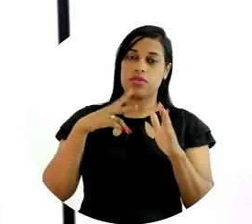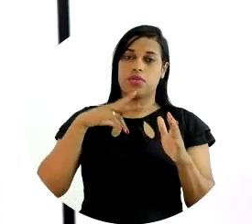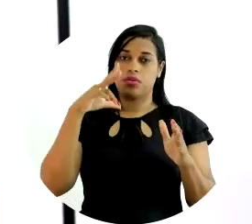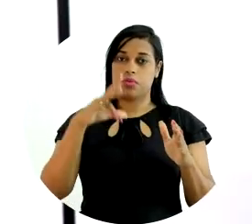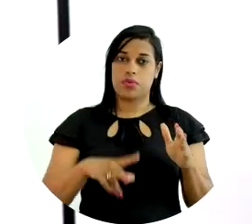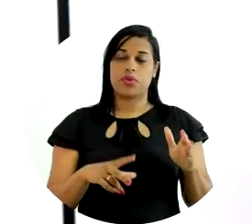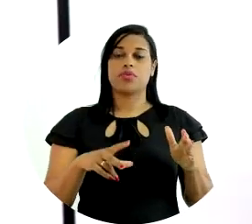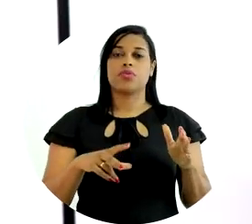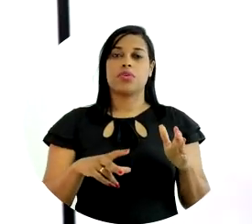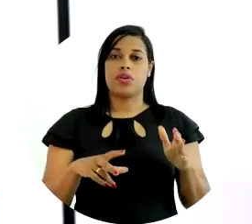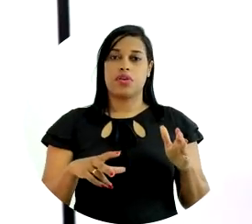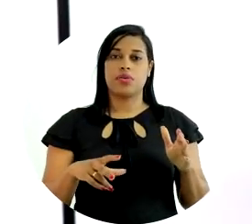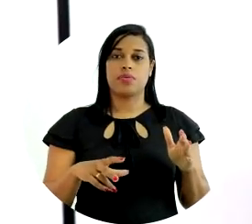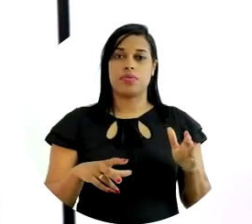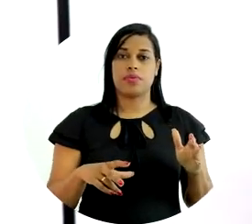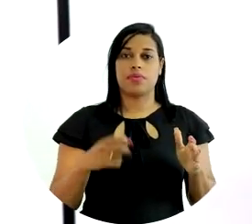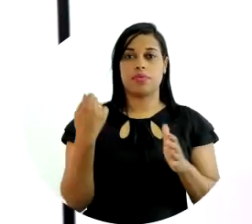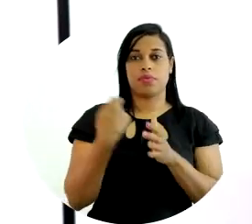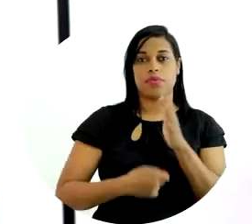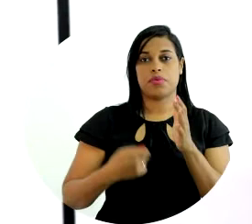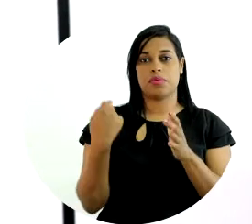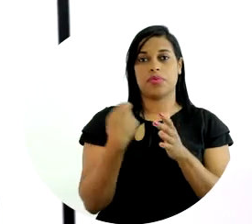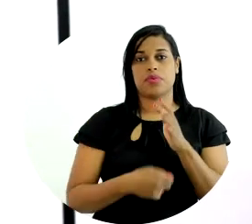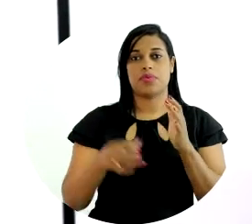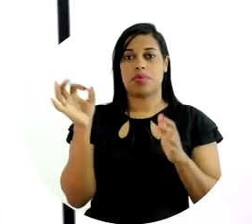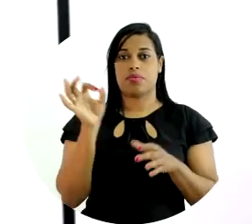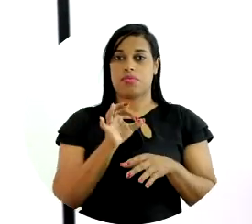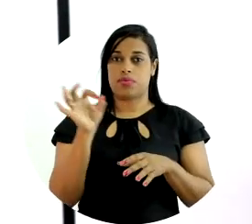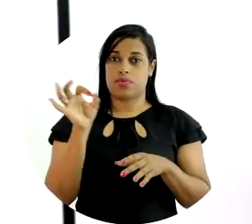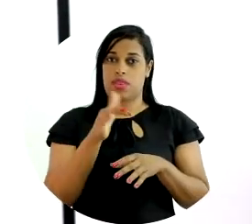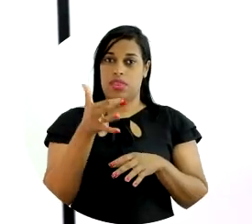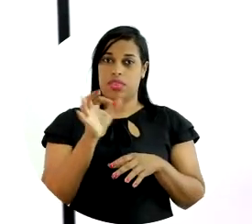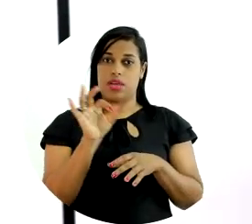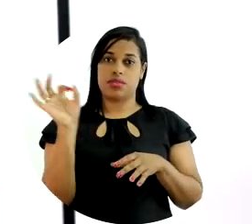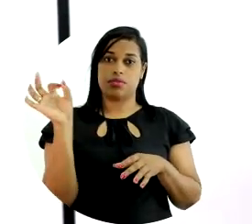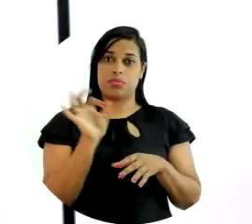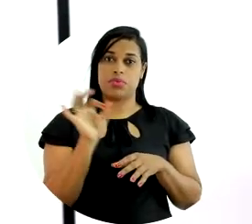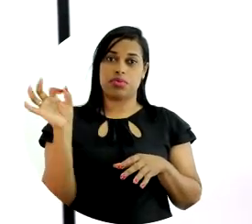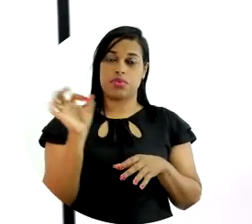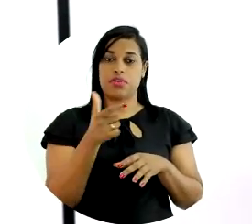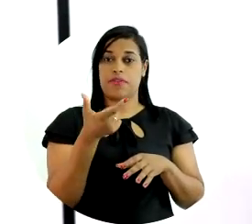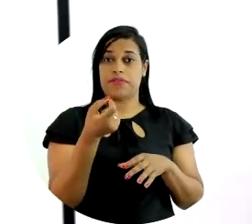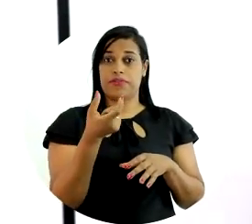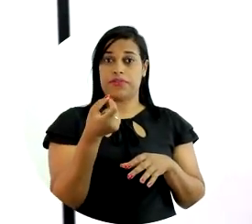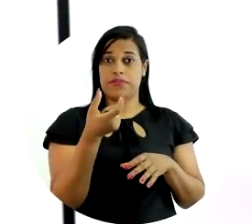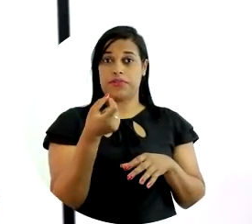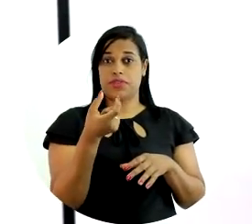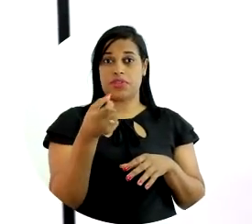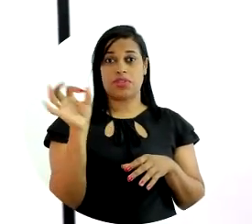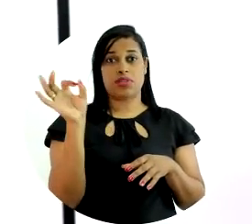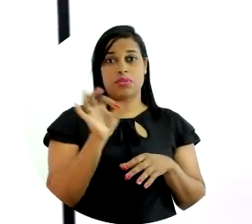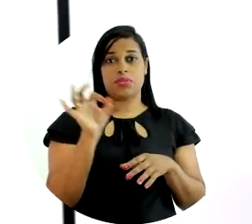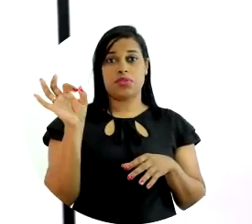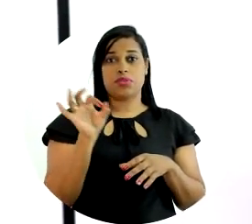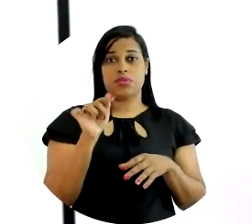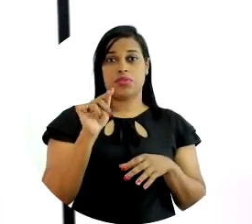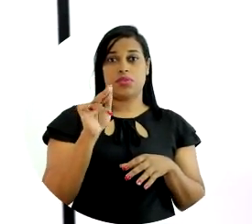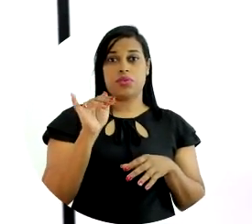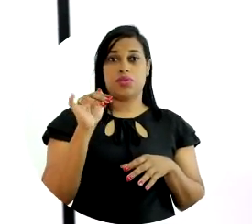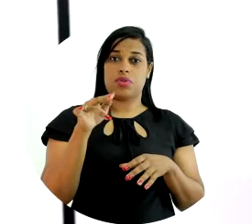em portugal ele passou a cobrar impostos que deixam de ser 10% e passa a ser